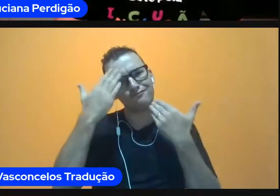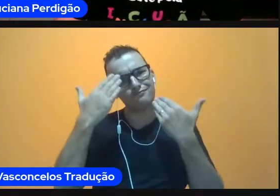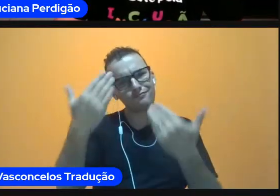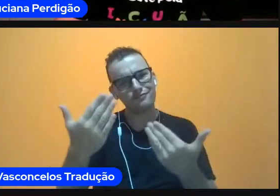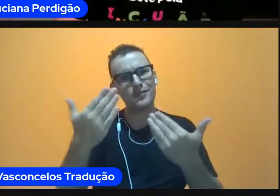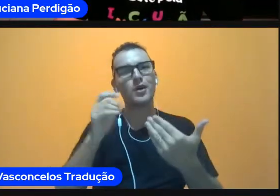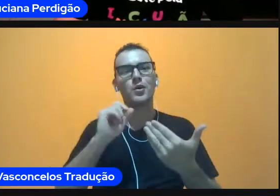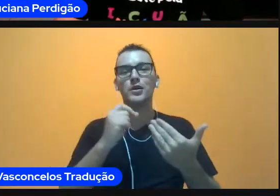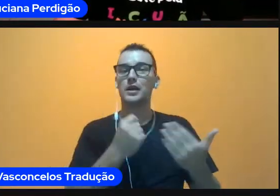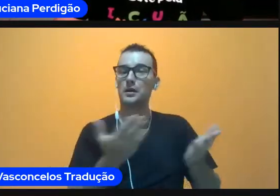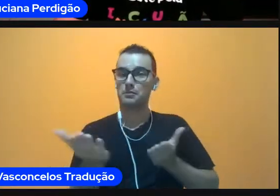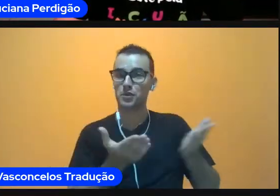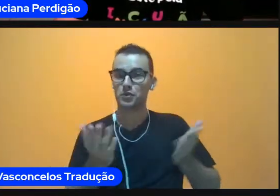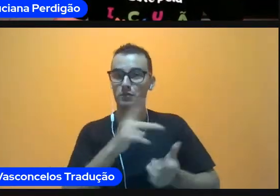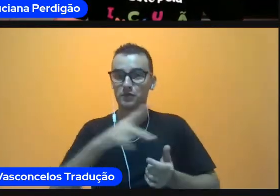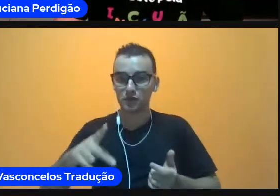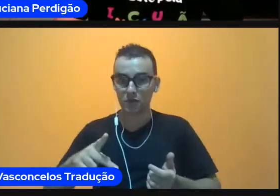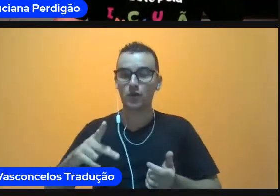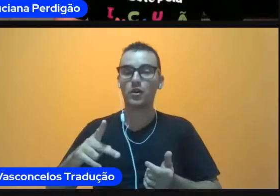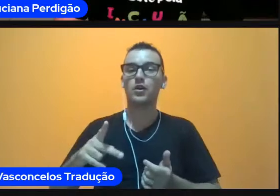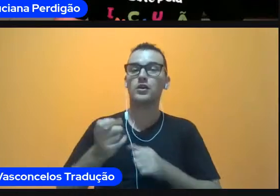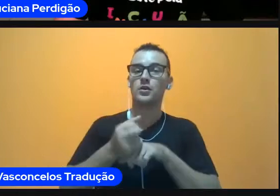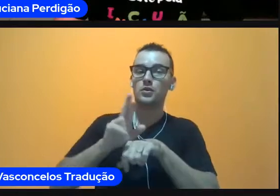à mediadora, à professora e doutora